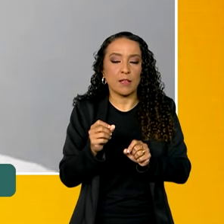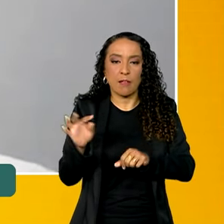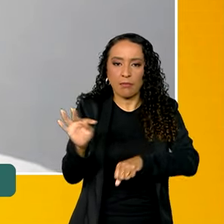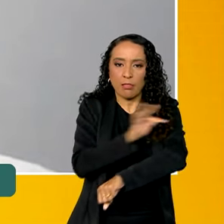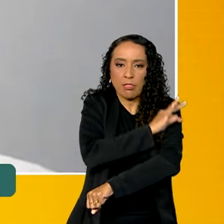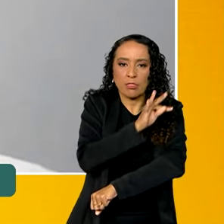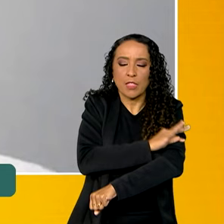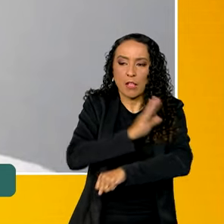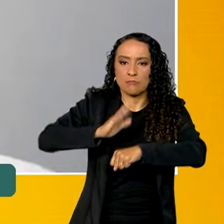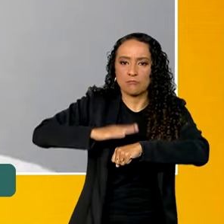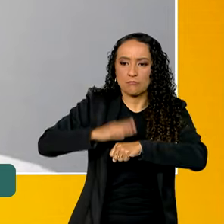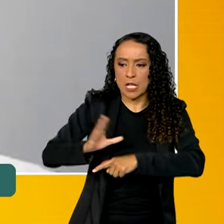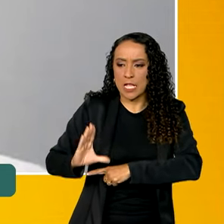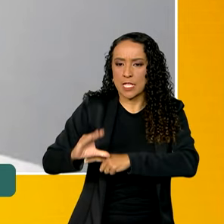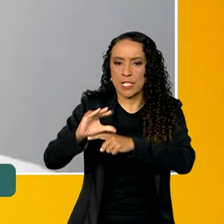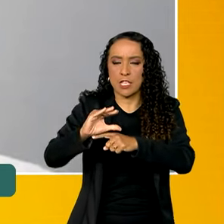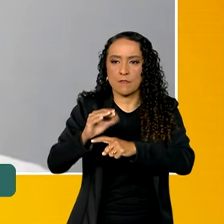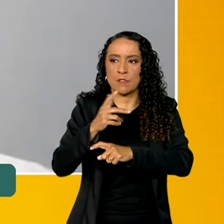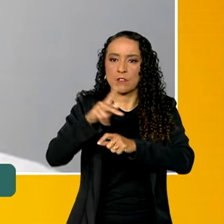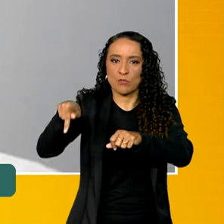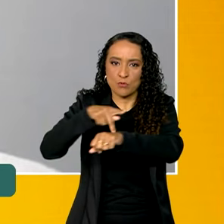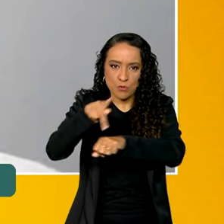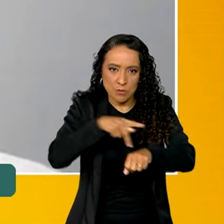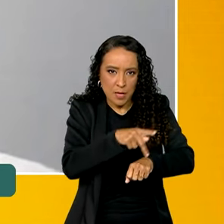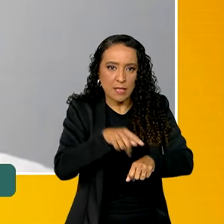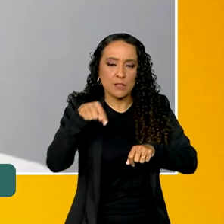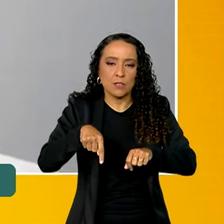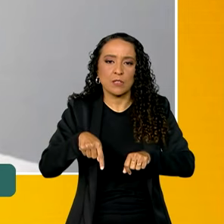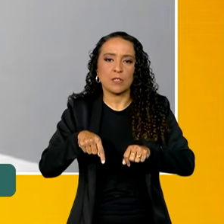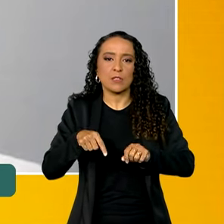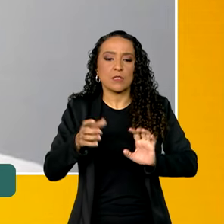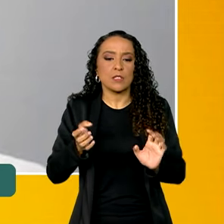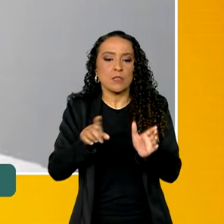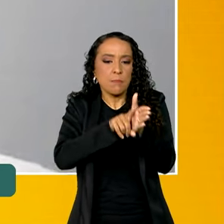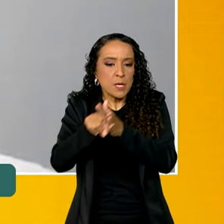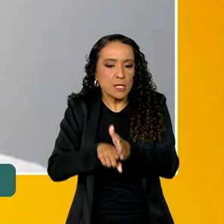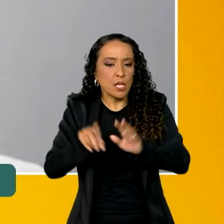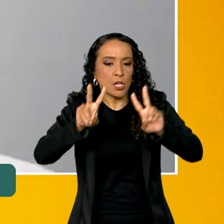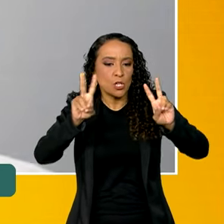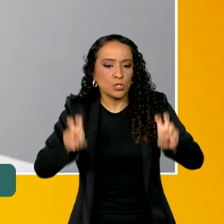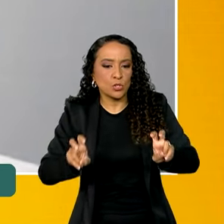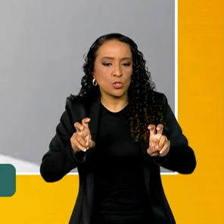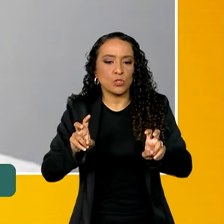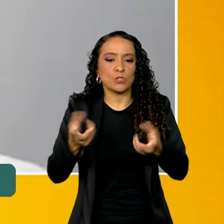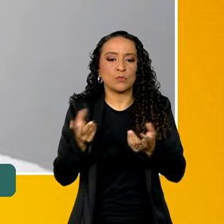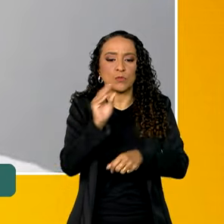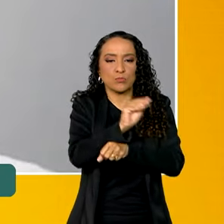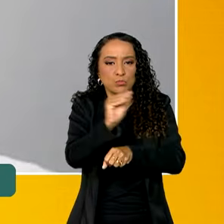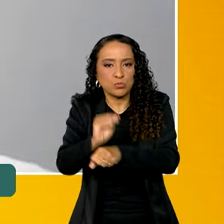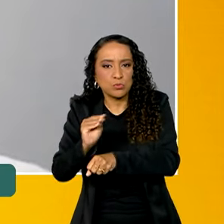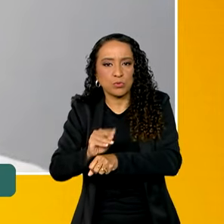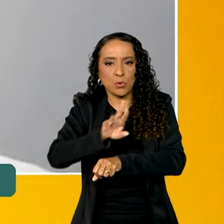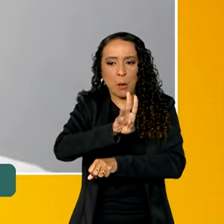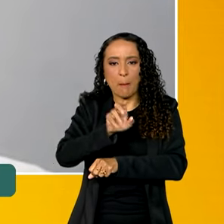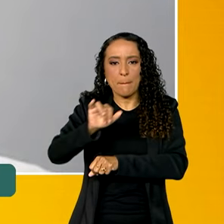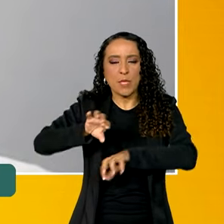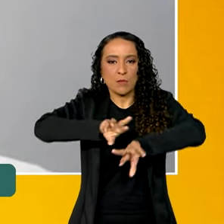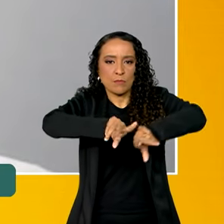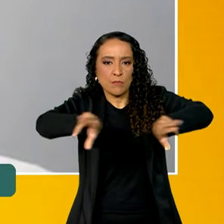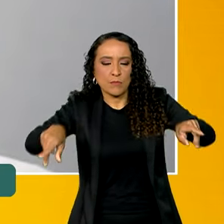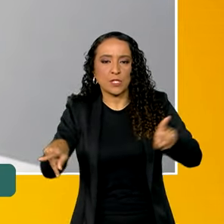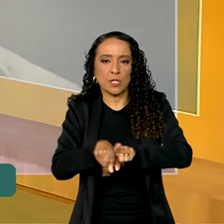técnica, a cooperação científica dos dois países para estudos sobre a conservação da biodiversidade e seu uso sustentável na